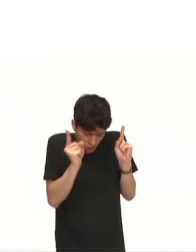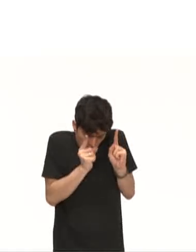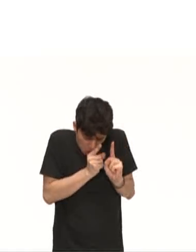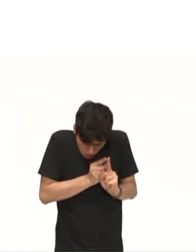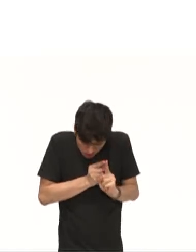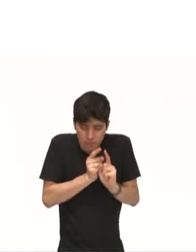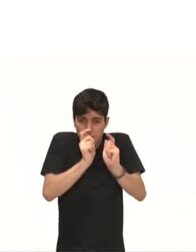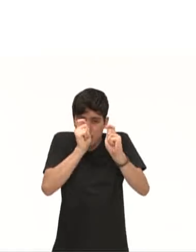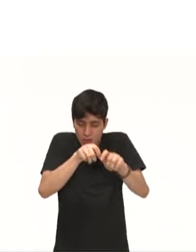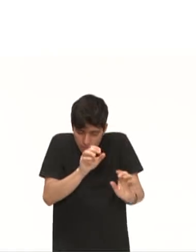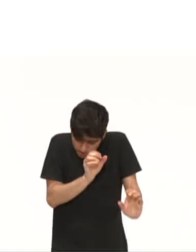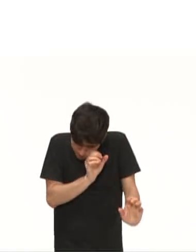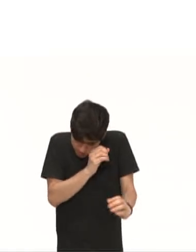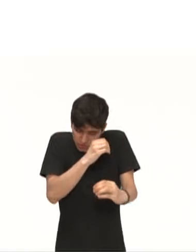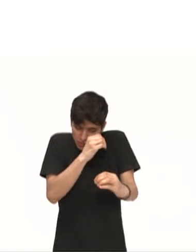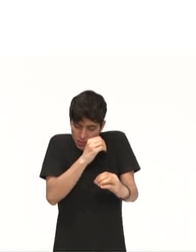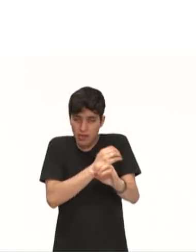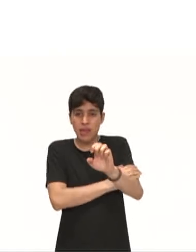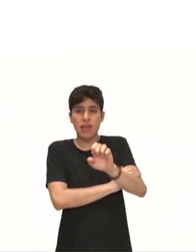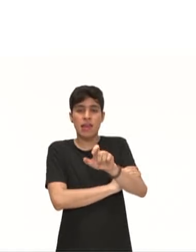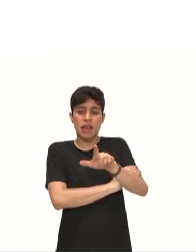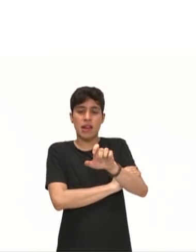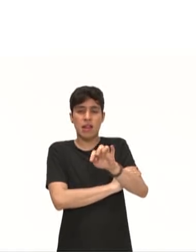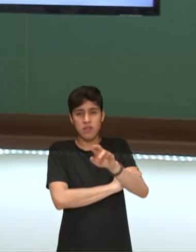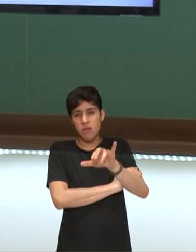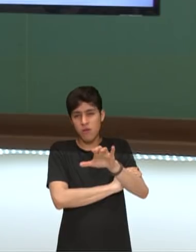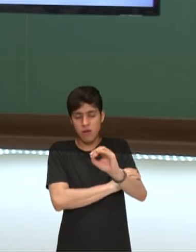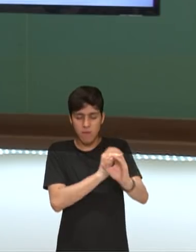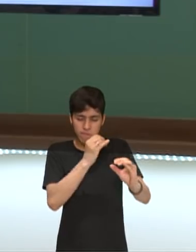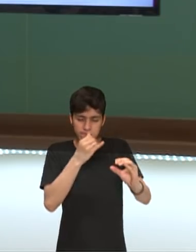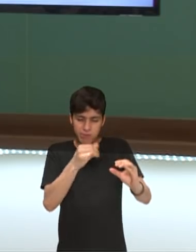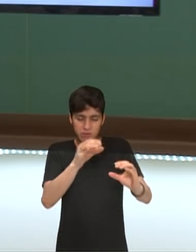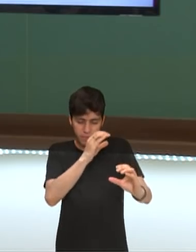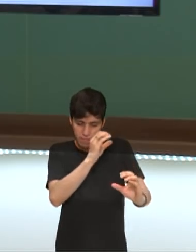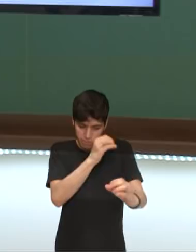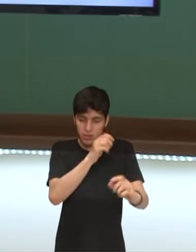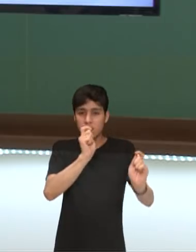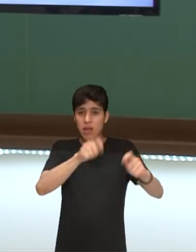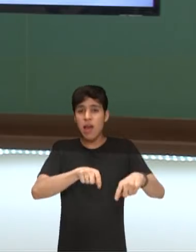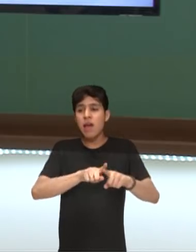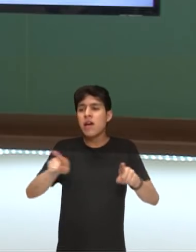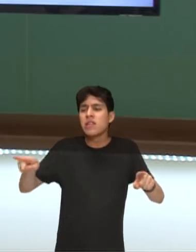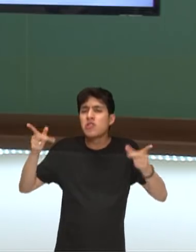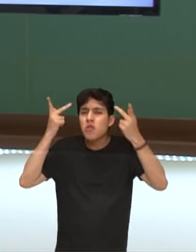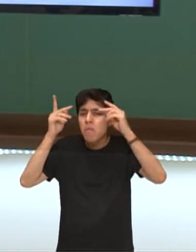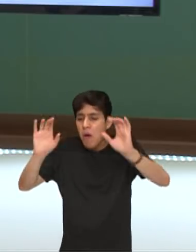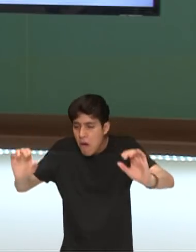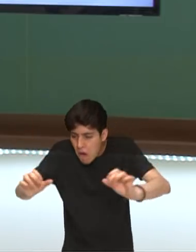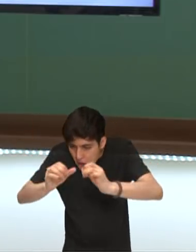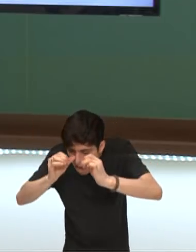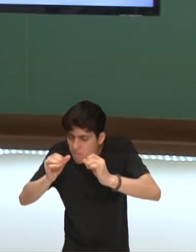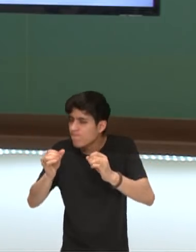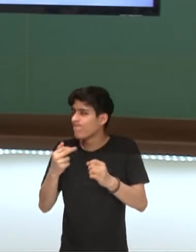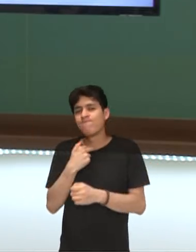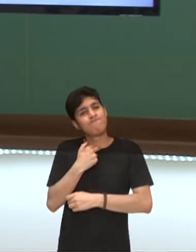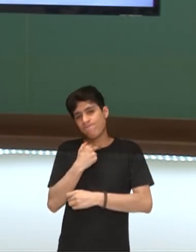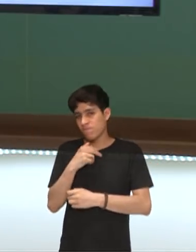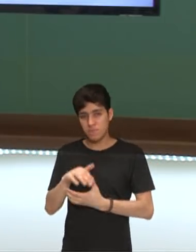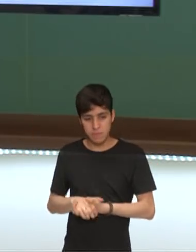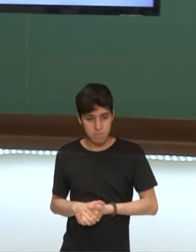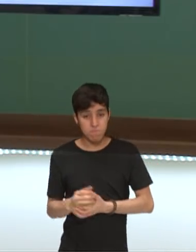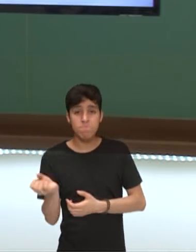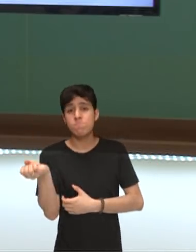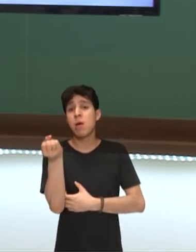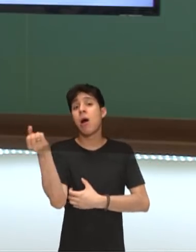ser vistos no microscópio eletrônico. No microscópio óptico, que algumas escolas apresentam, não é possível ver os vírus, tá? Alguns cientistas não